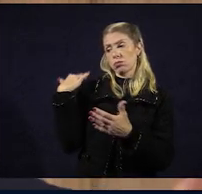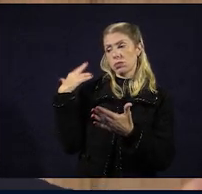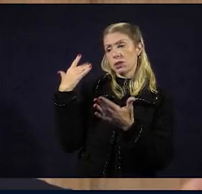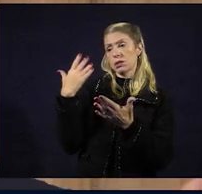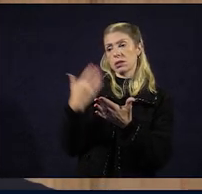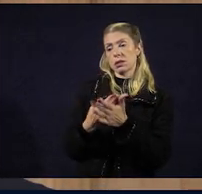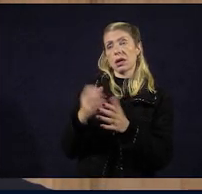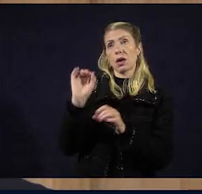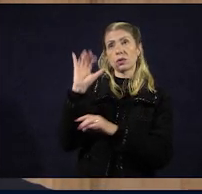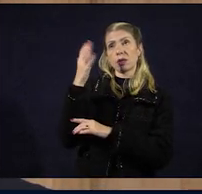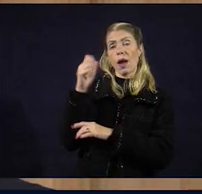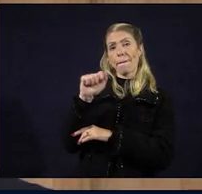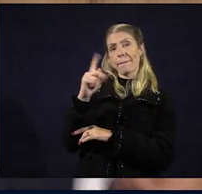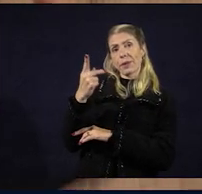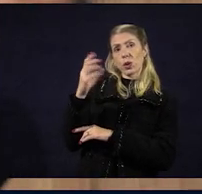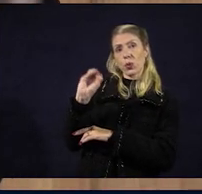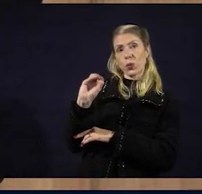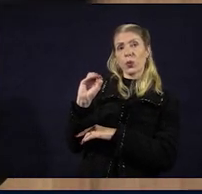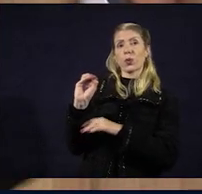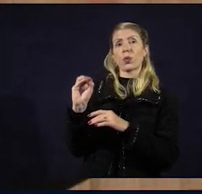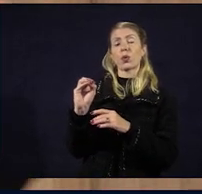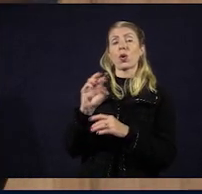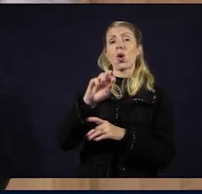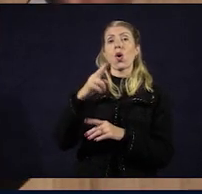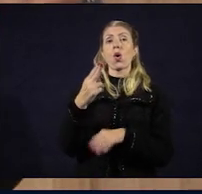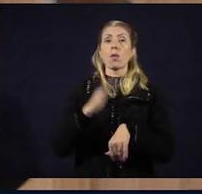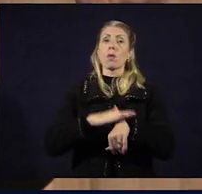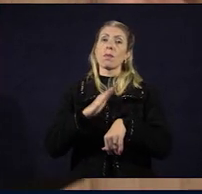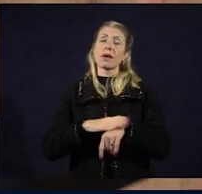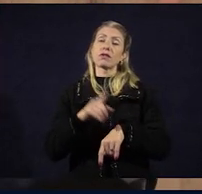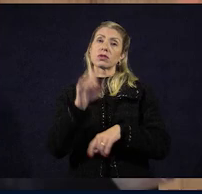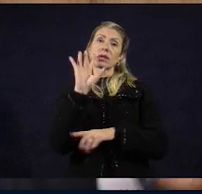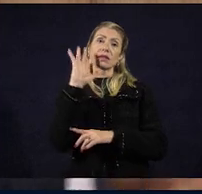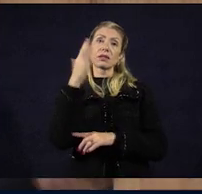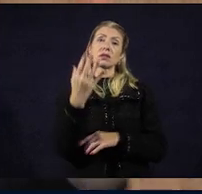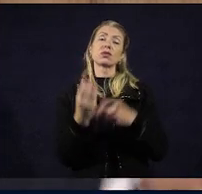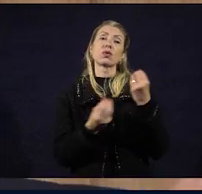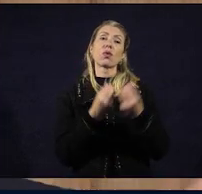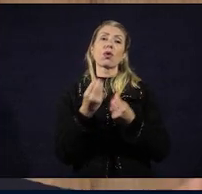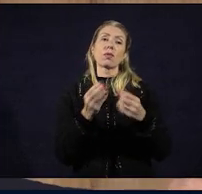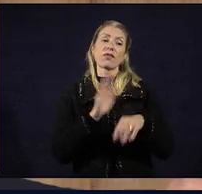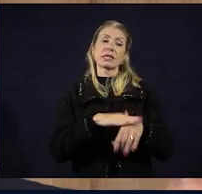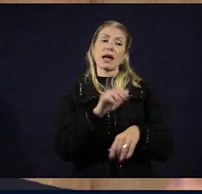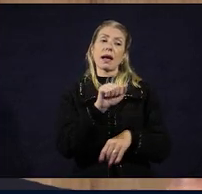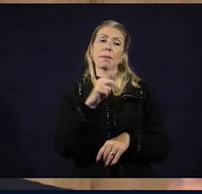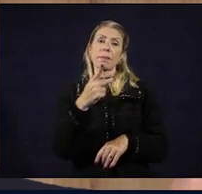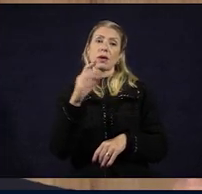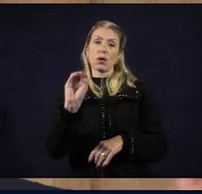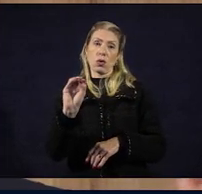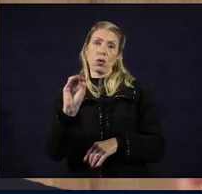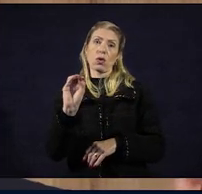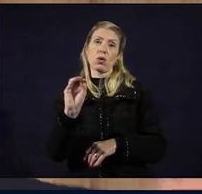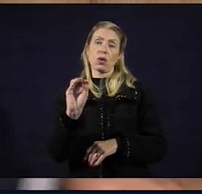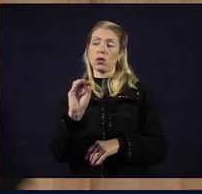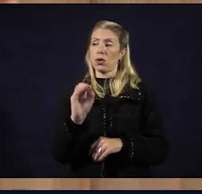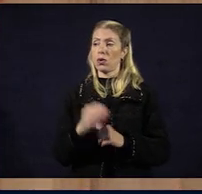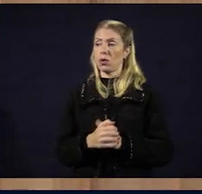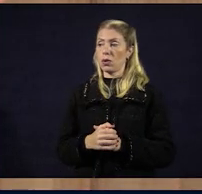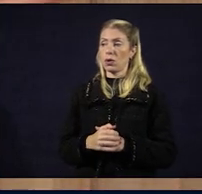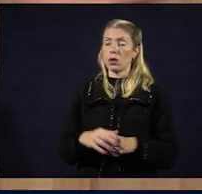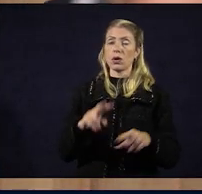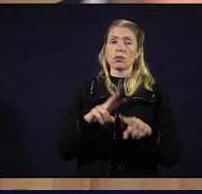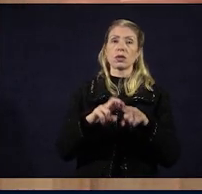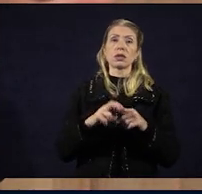desde o IPO eh ou do momento que vocês decidiram fazer o IPO porque isso é algo que acaba é